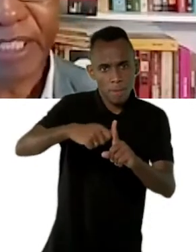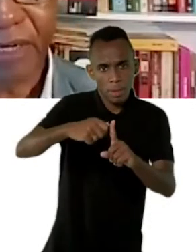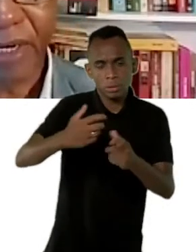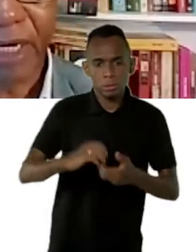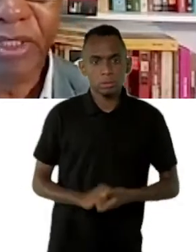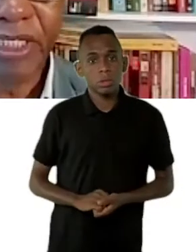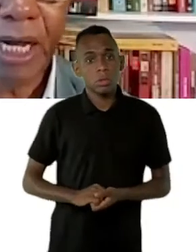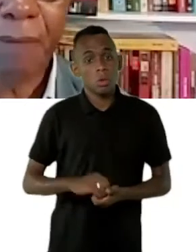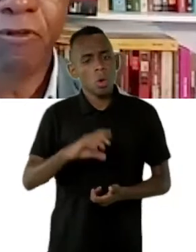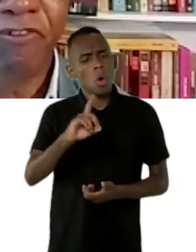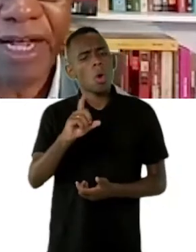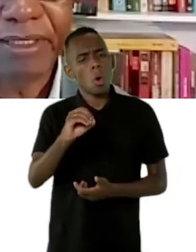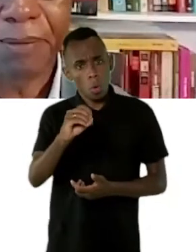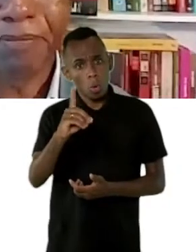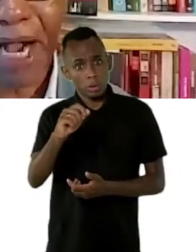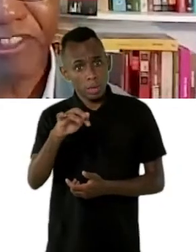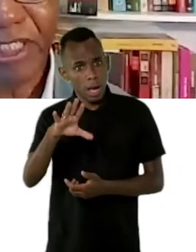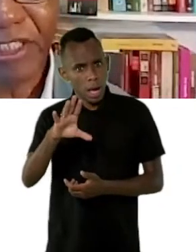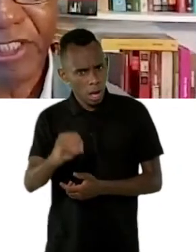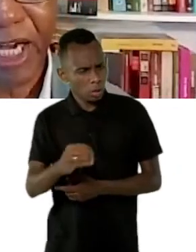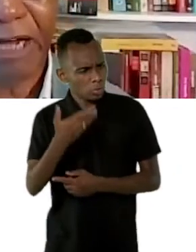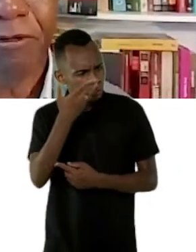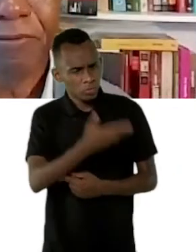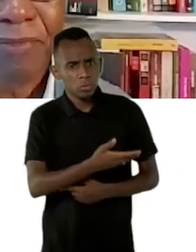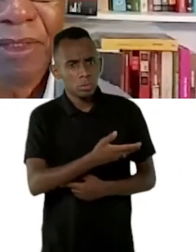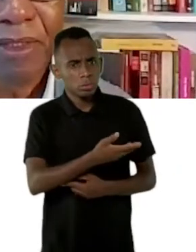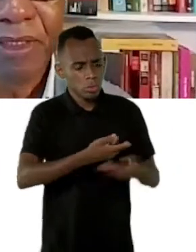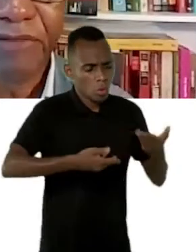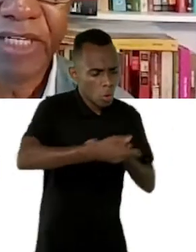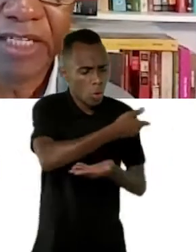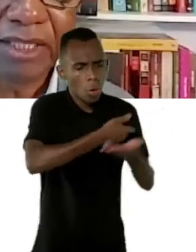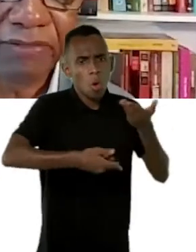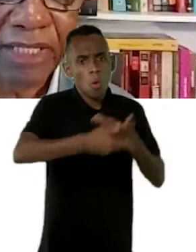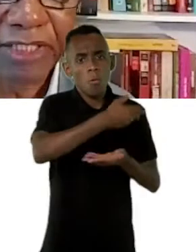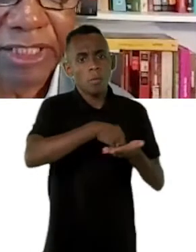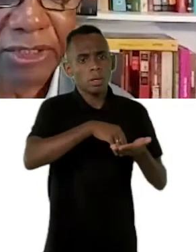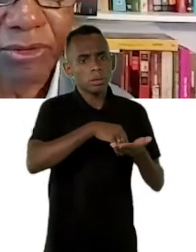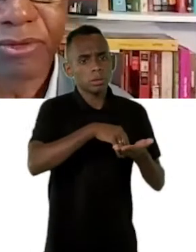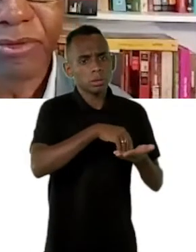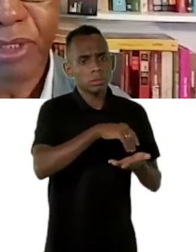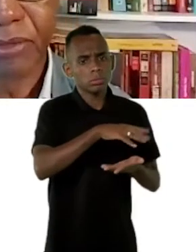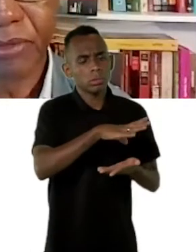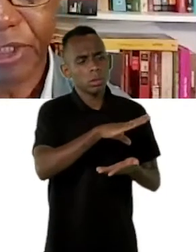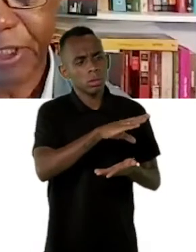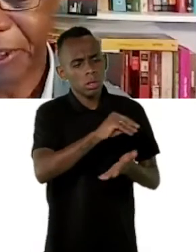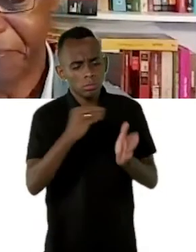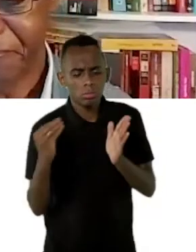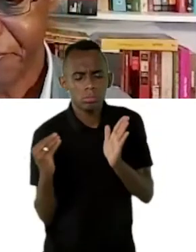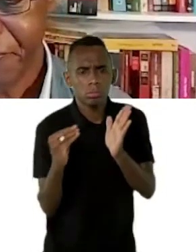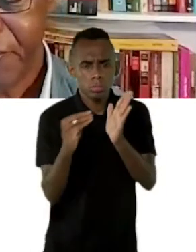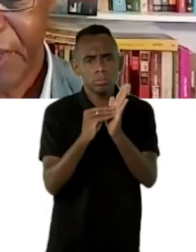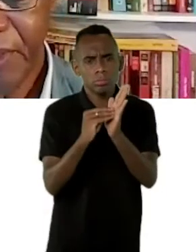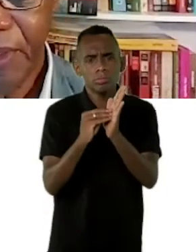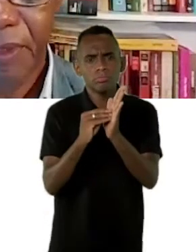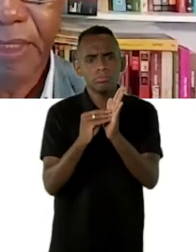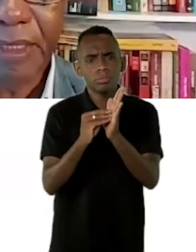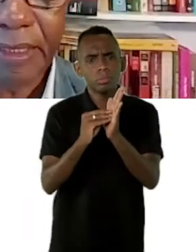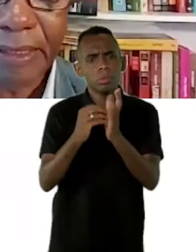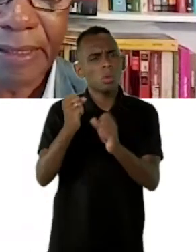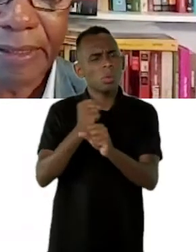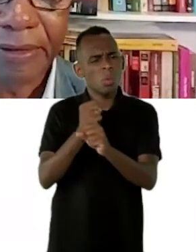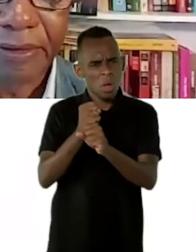então, faz uma matéria com a Carolina, aproveita parte desse diário, que vinha ali do ano de